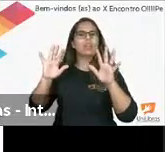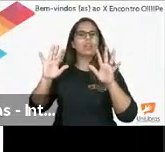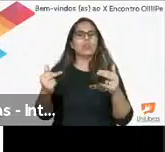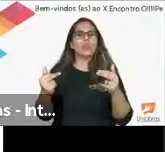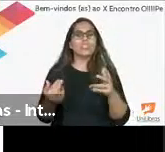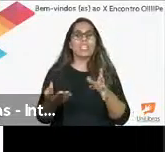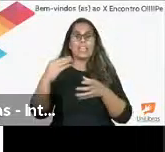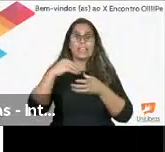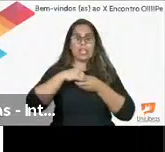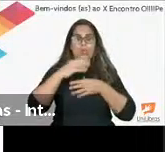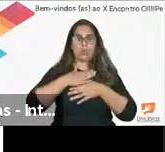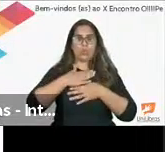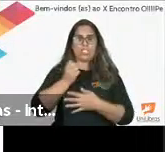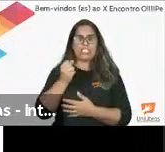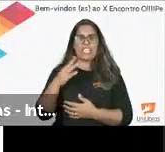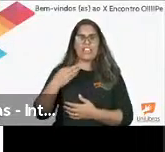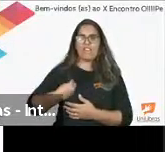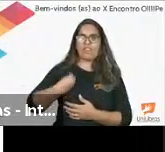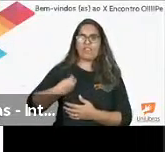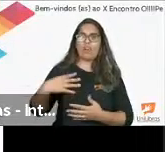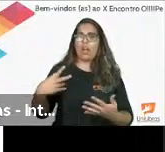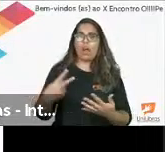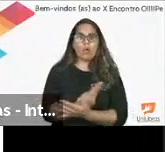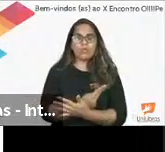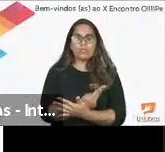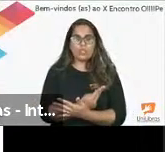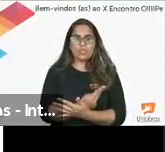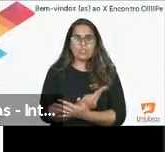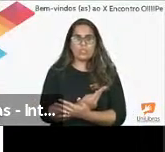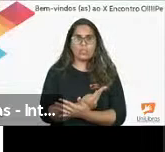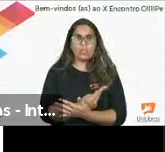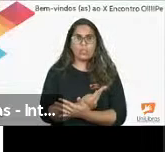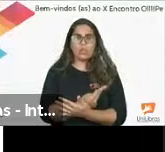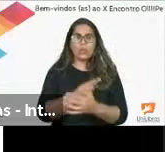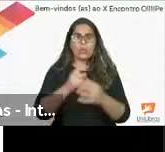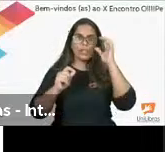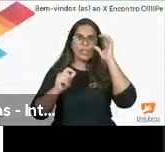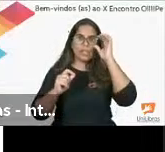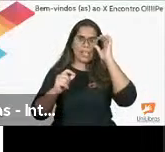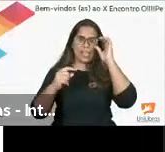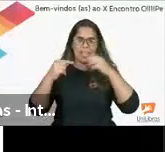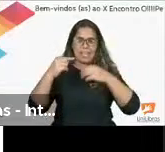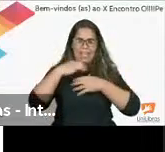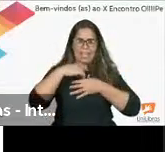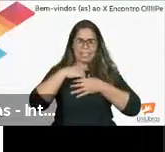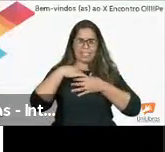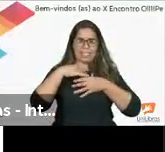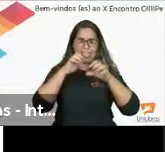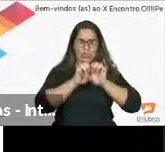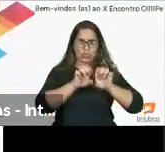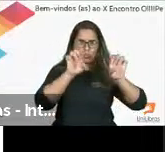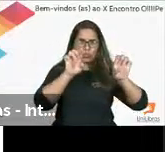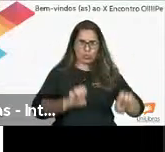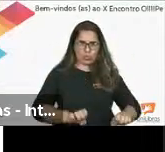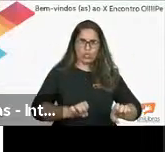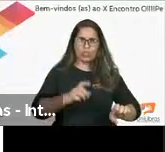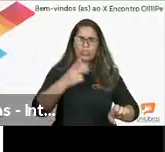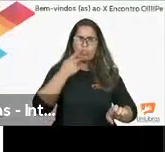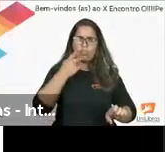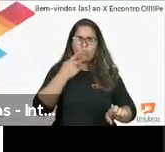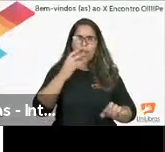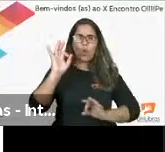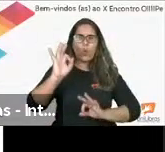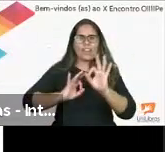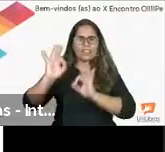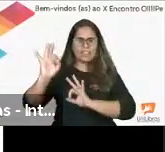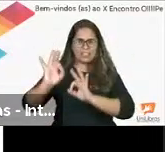de um ser vivo acontecem sem deixar com que essa parte da estrutura, que a gente chama de